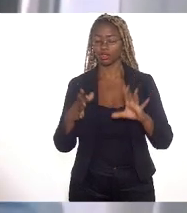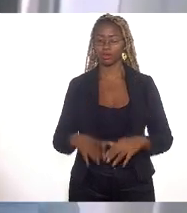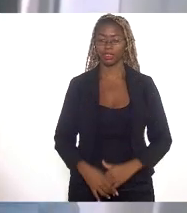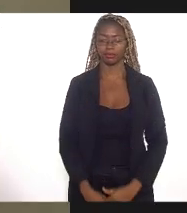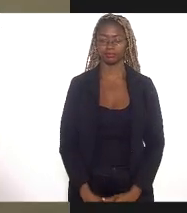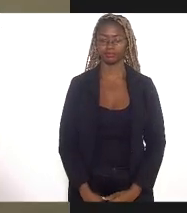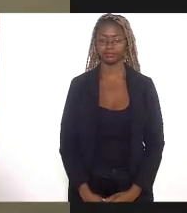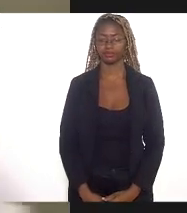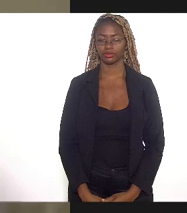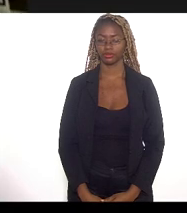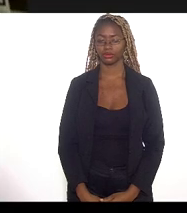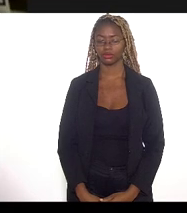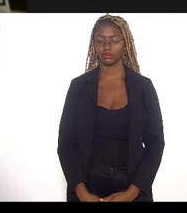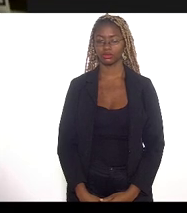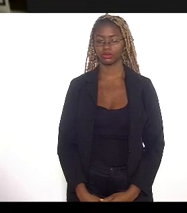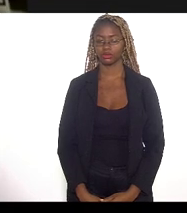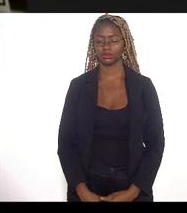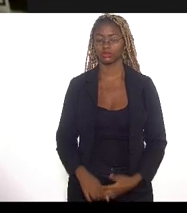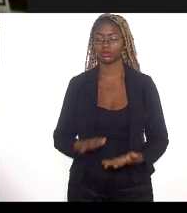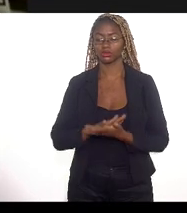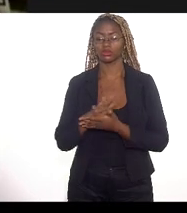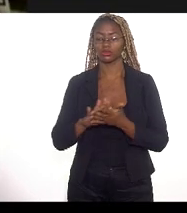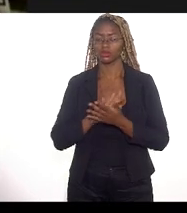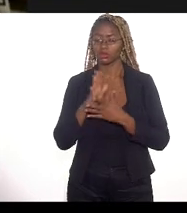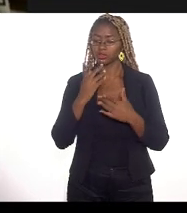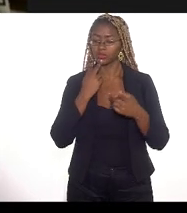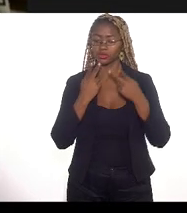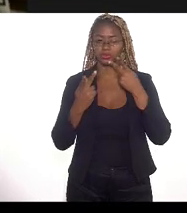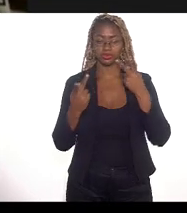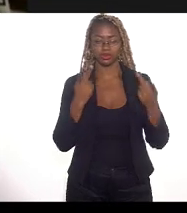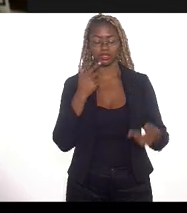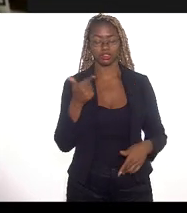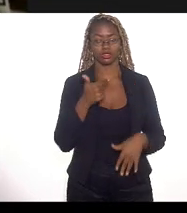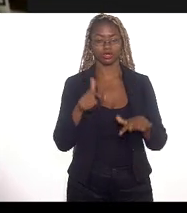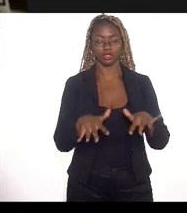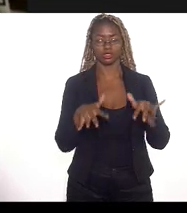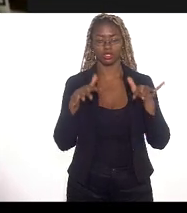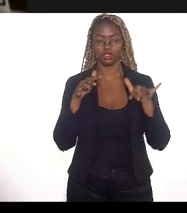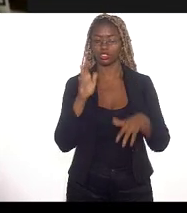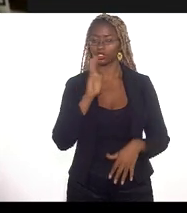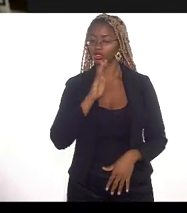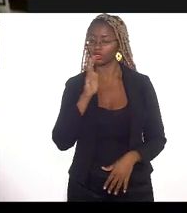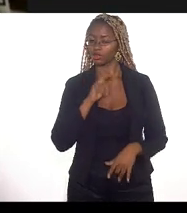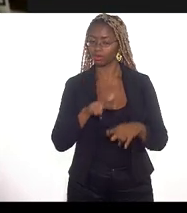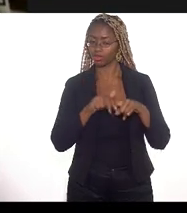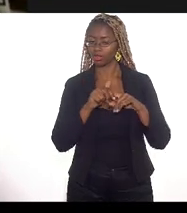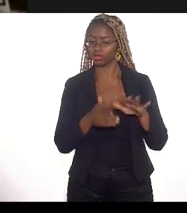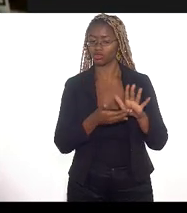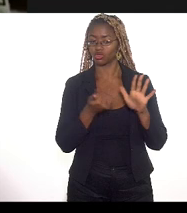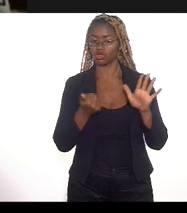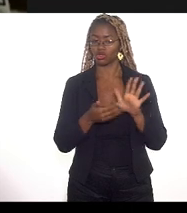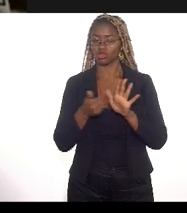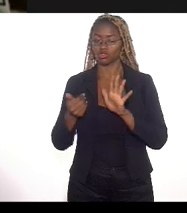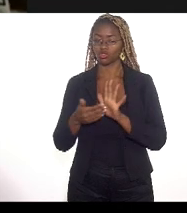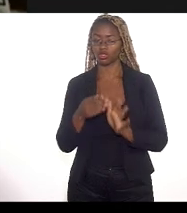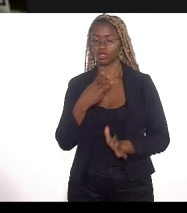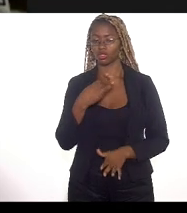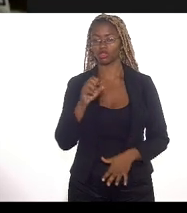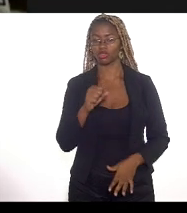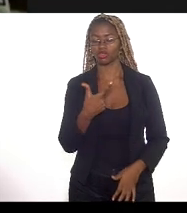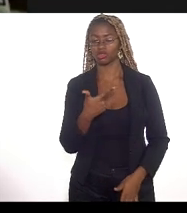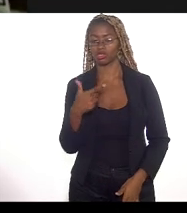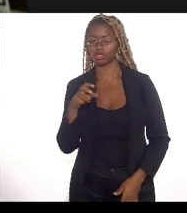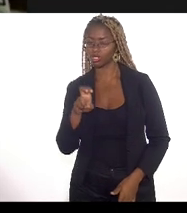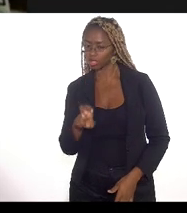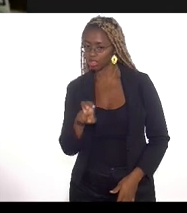Ok. Nada mais a tratar na segunda sessão extraordinária, porque nós retiramos de pauta 3825 com